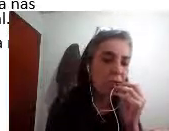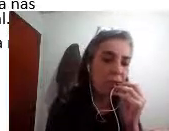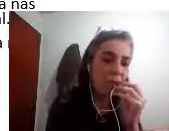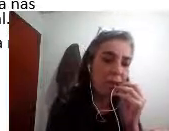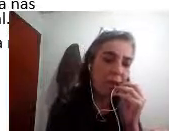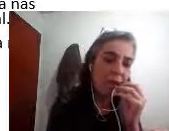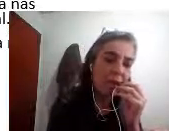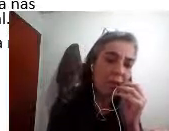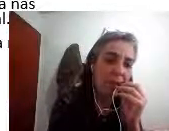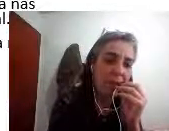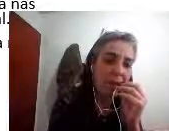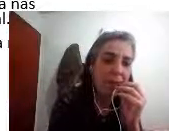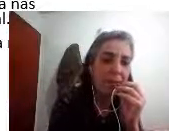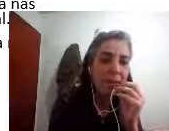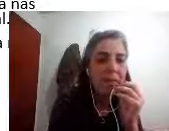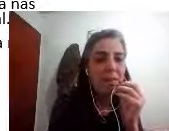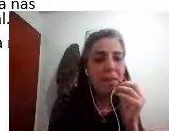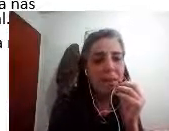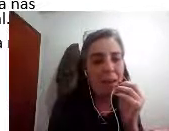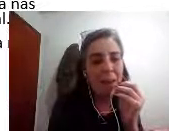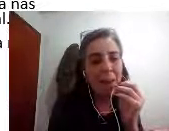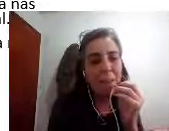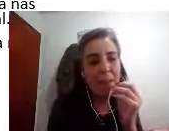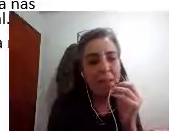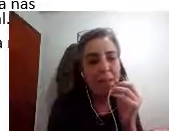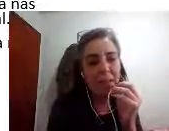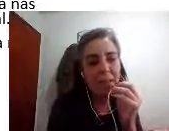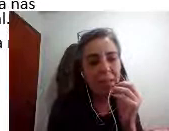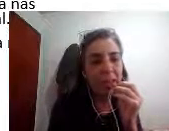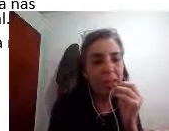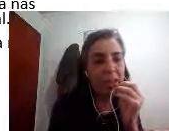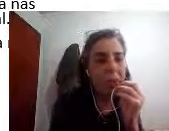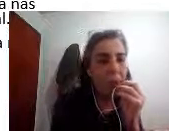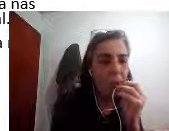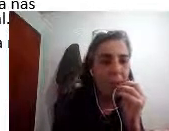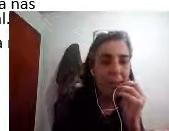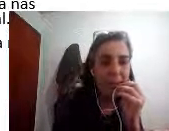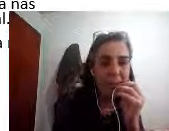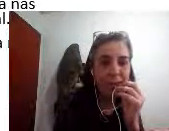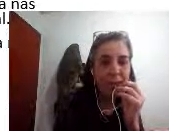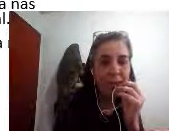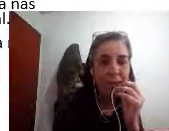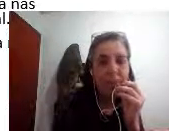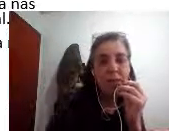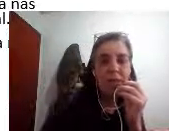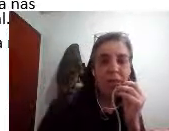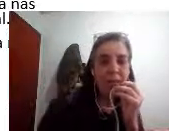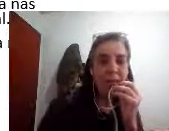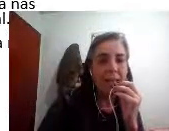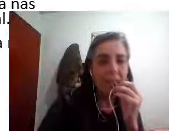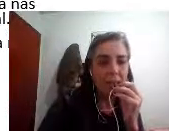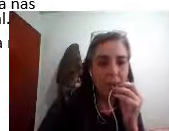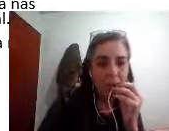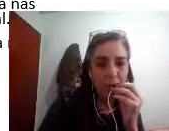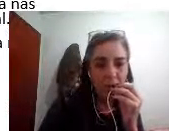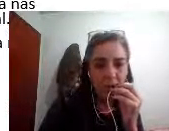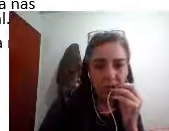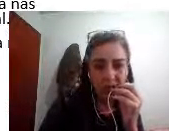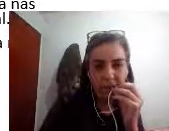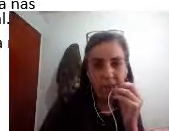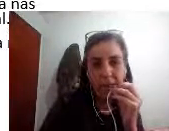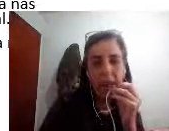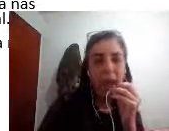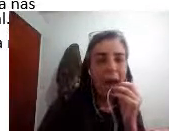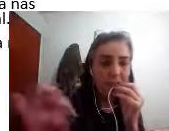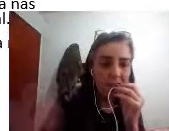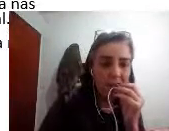depois escolher qual que é a resposta certa. Letra A, B, C, D ou E, né? Você vai ter aí questão número